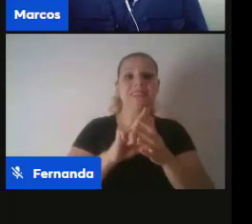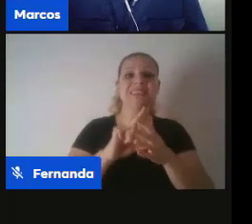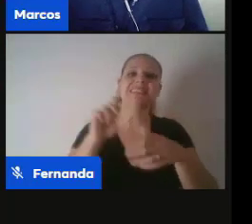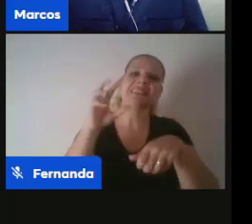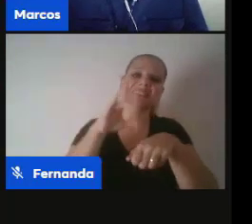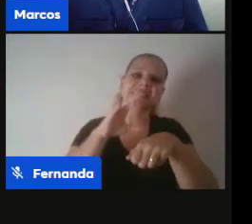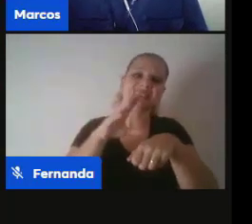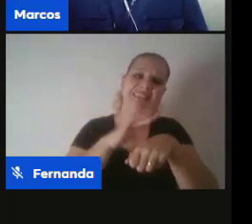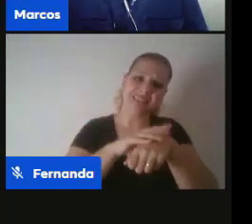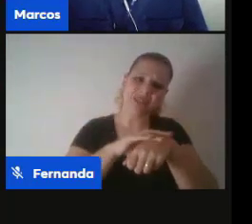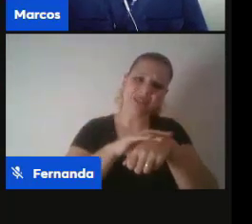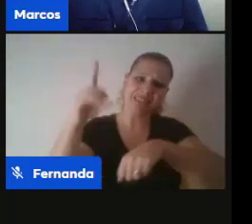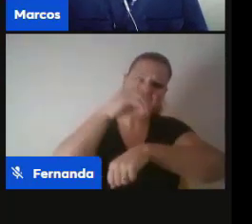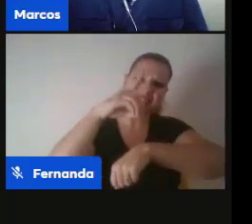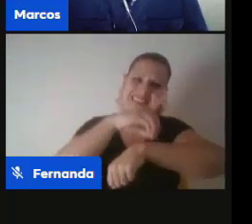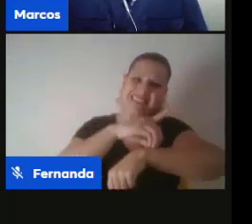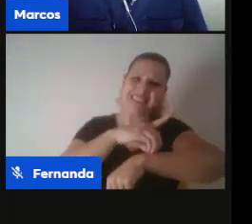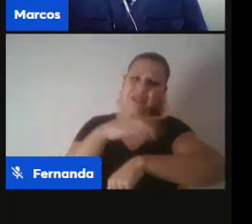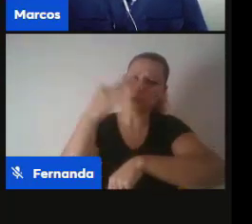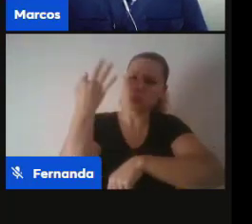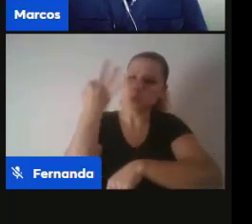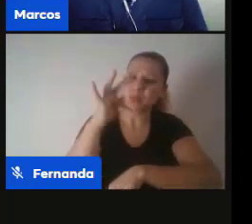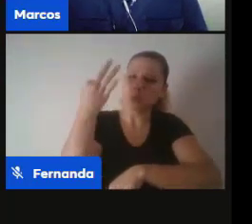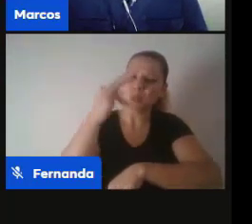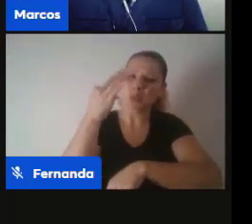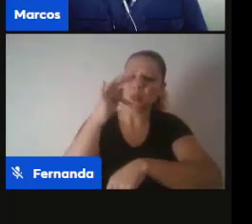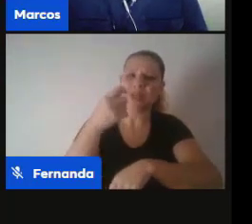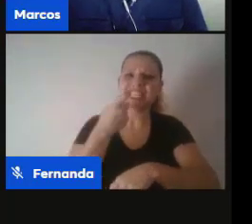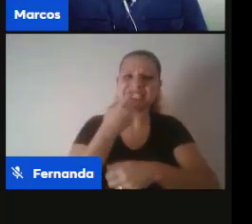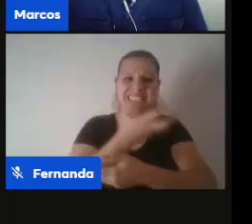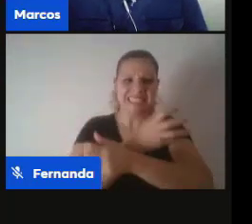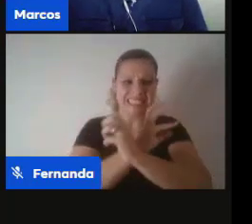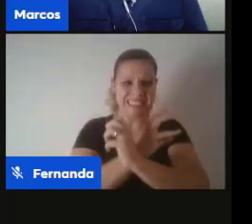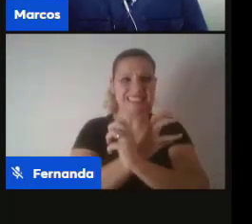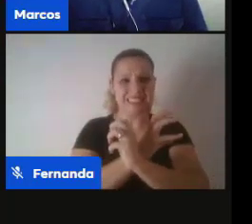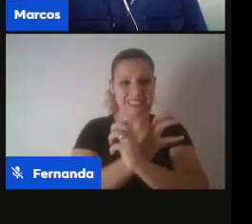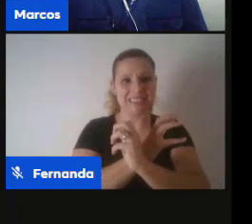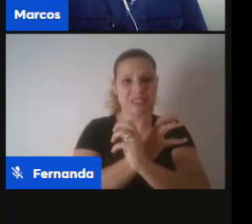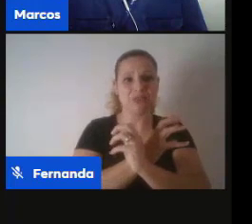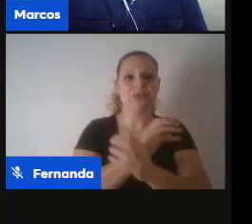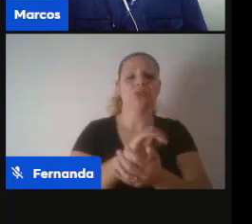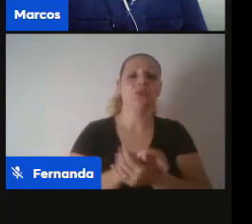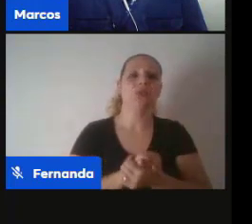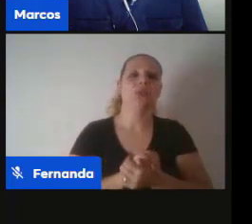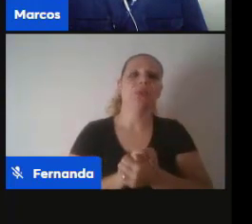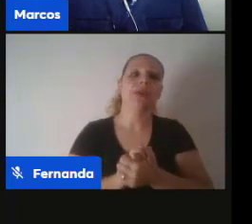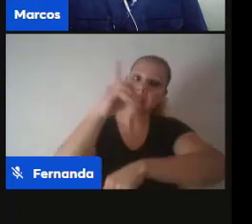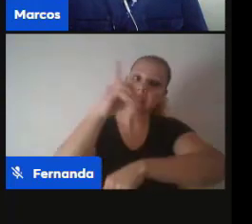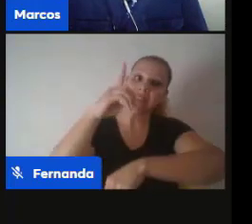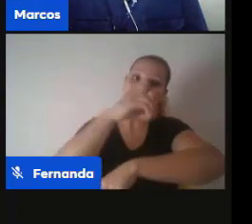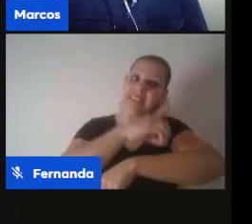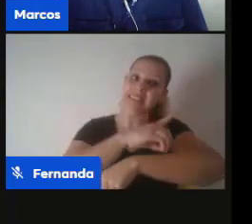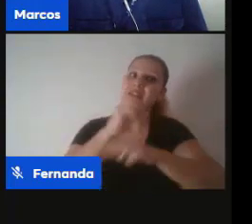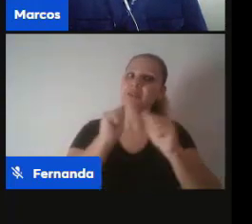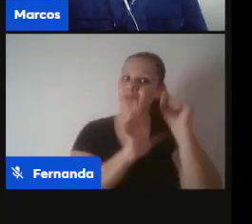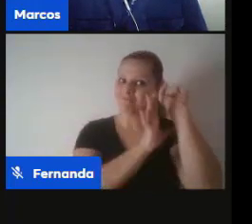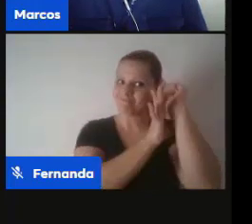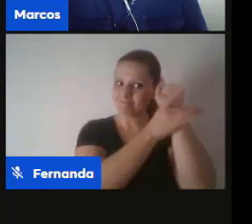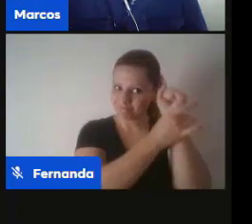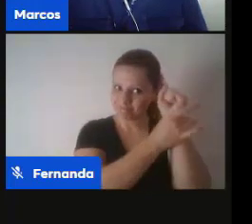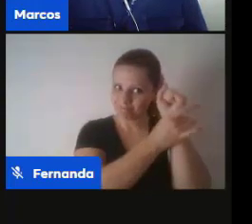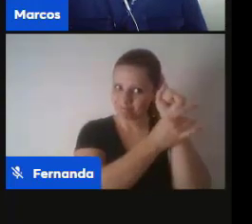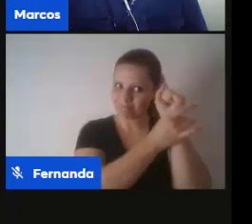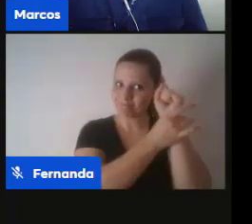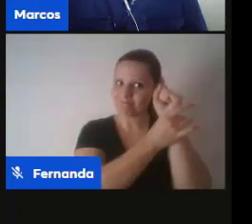de quebra-ossos. Tá? A dengue, hoje nós trabalhamos com dengue grave ou não, e a dengue pode evoluir com